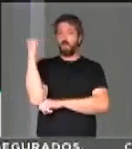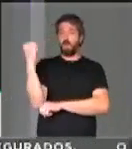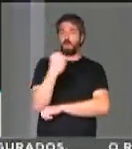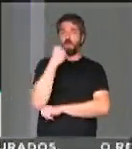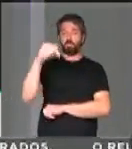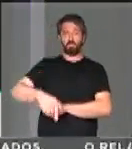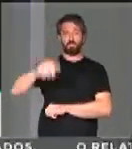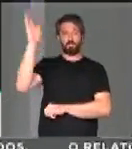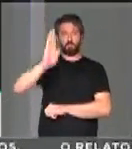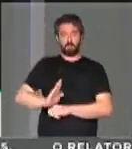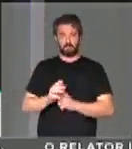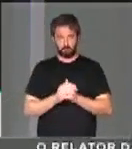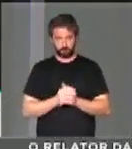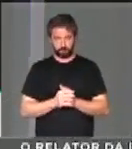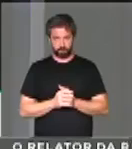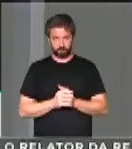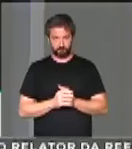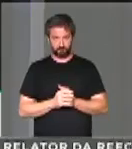vive o nosso país.